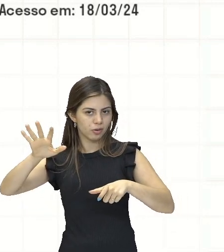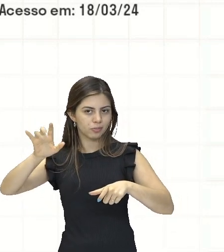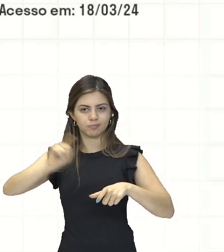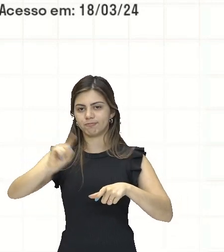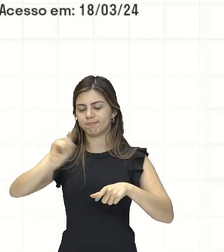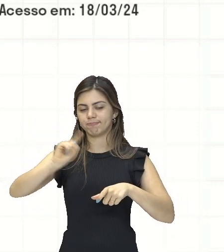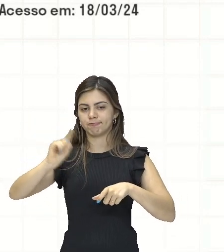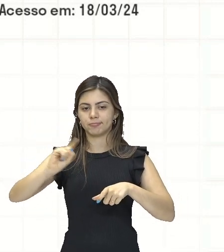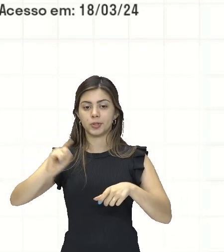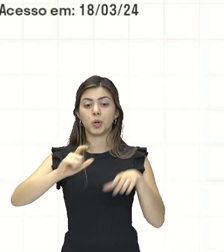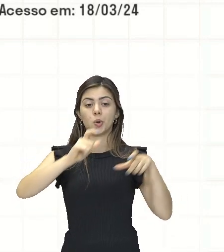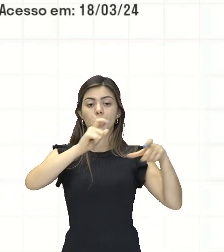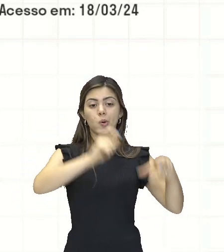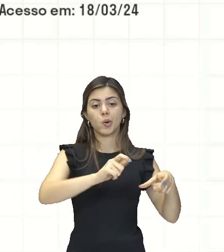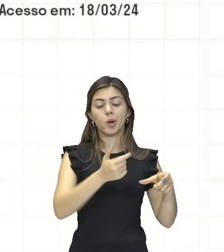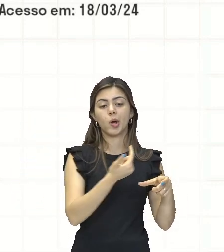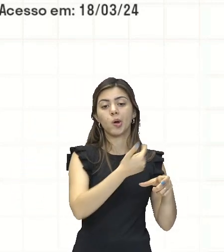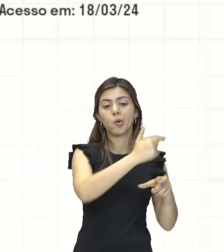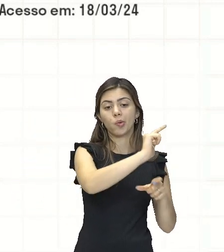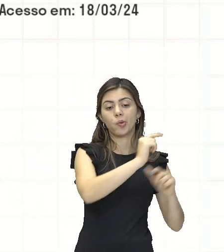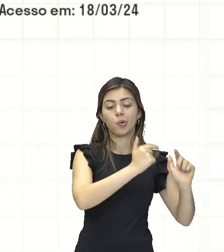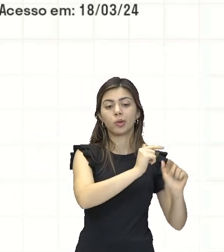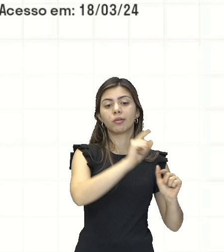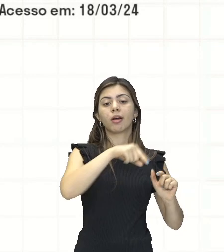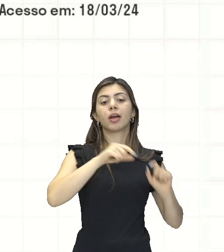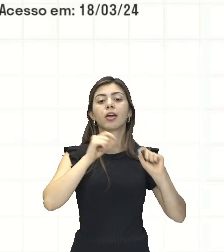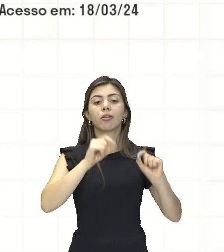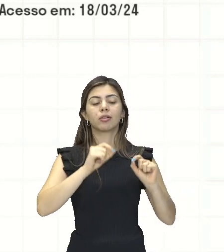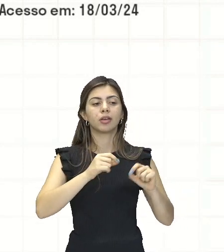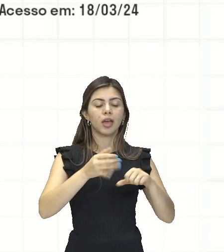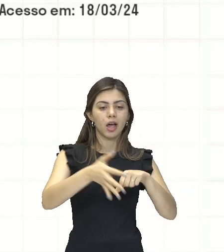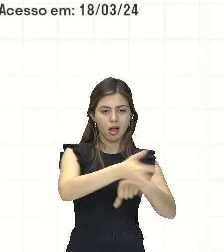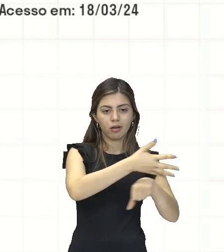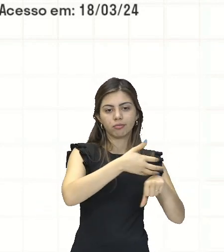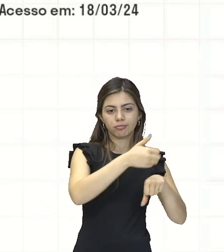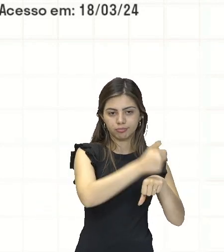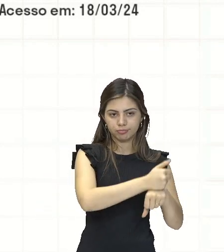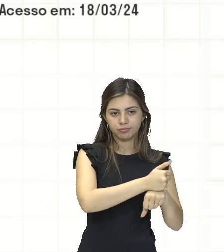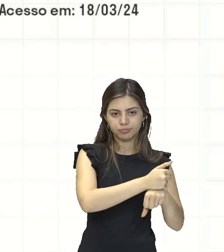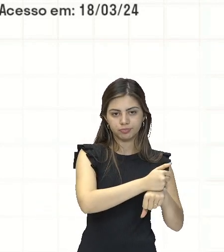Não. O local de exploração vai ser justamente as colônias